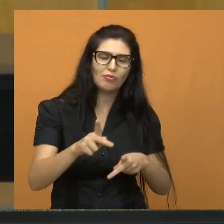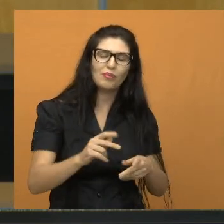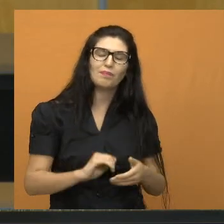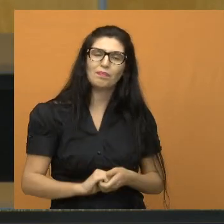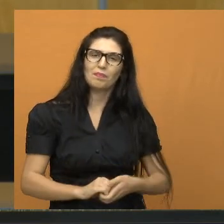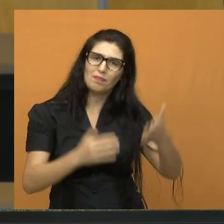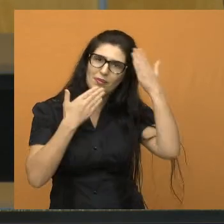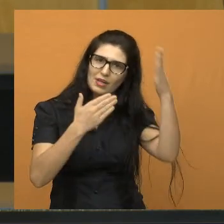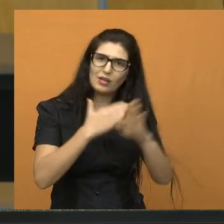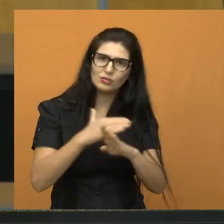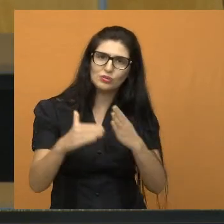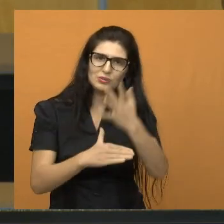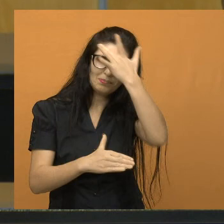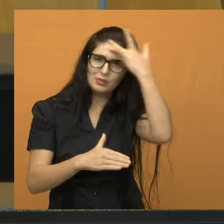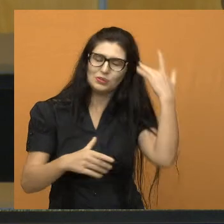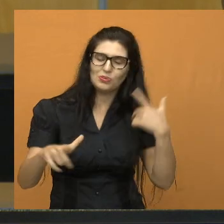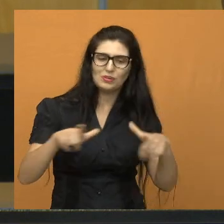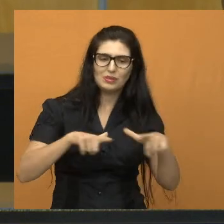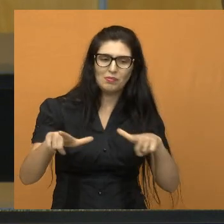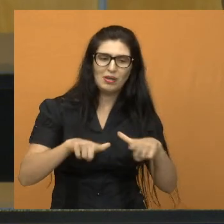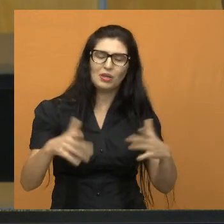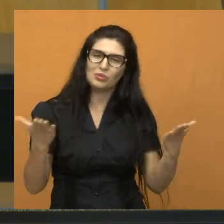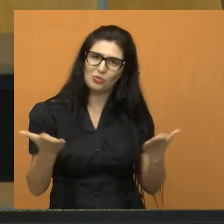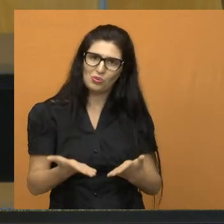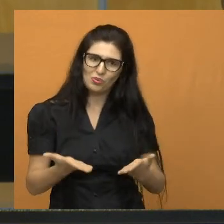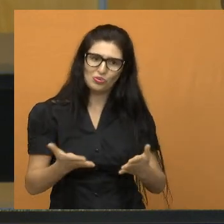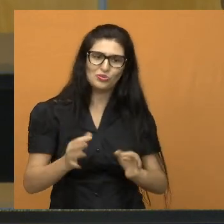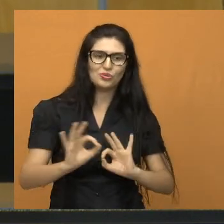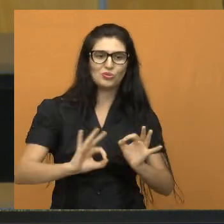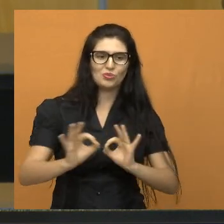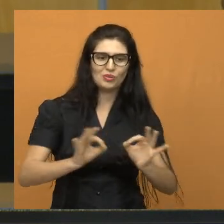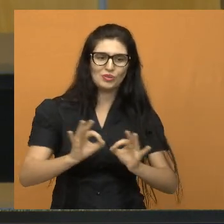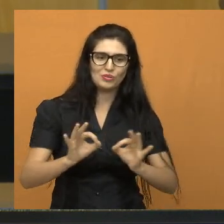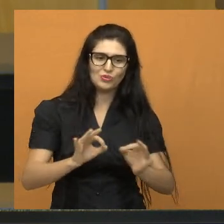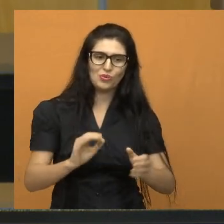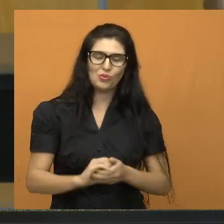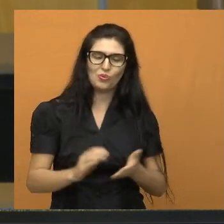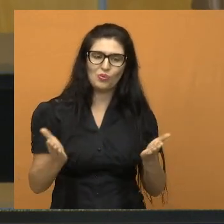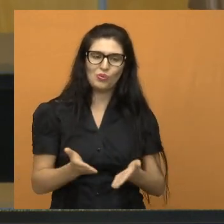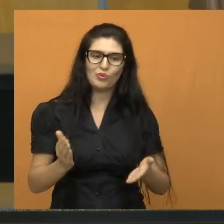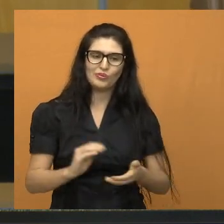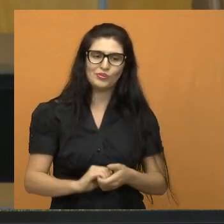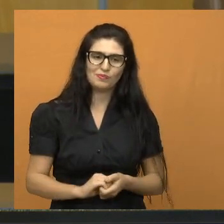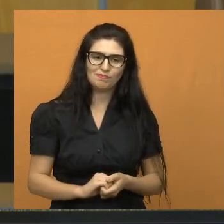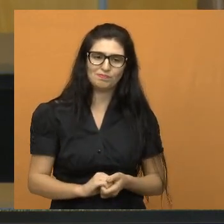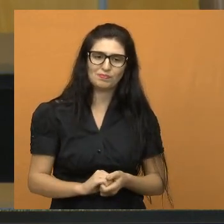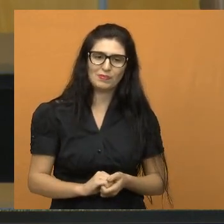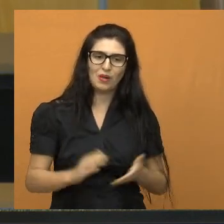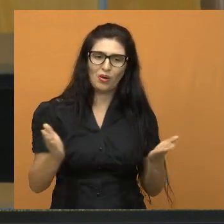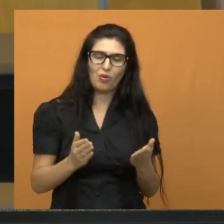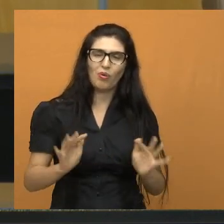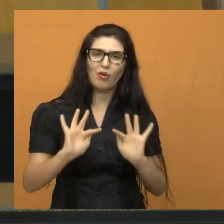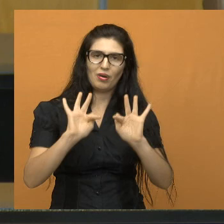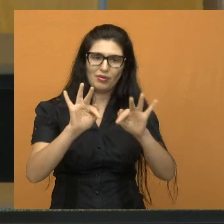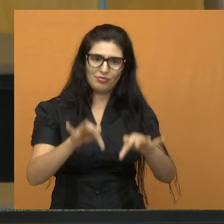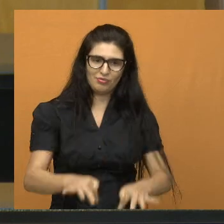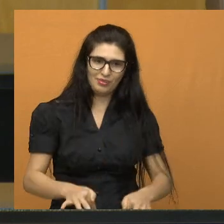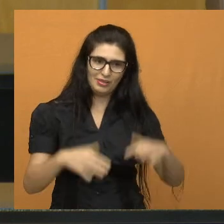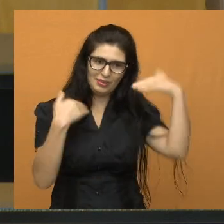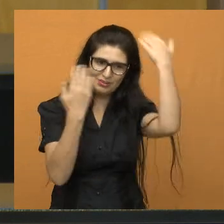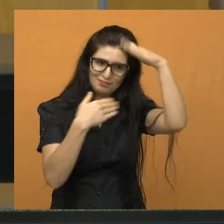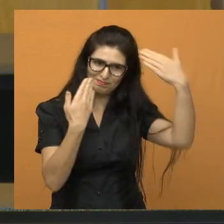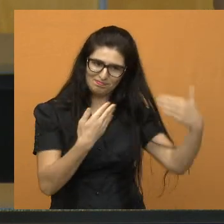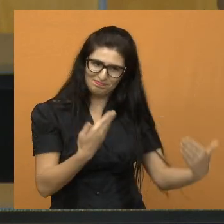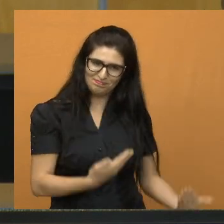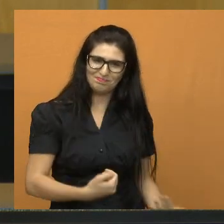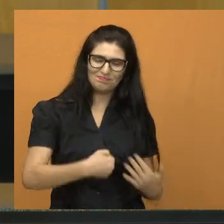estão trabalhando nessa sessão solene, que organizou também essa sessão, e declaro encerrada essa presente sessão